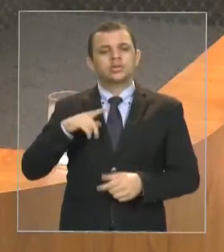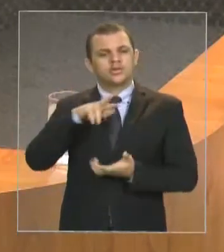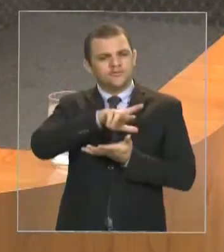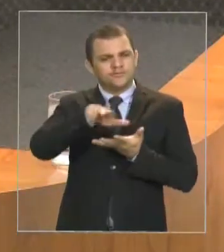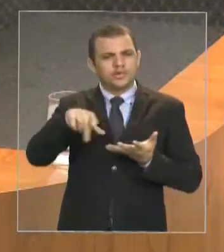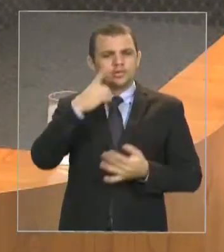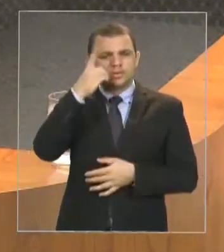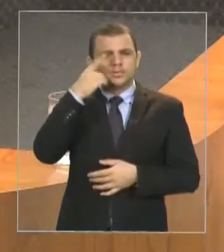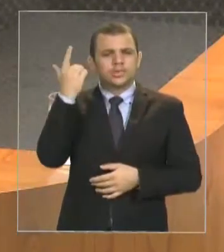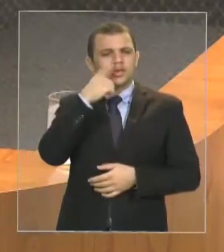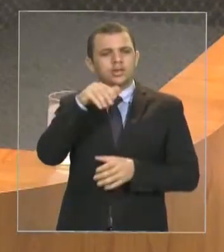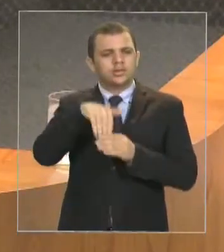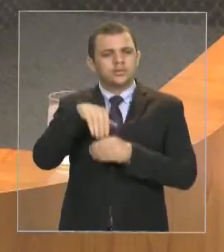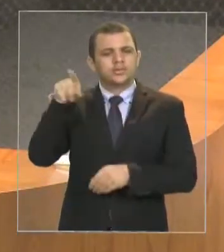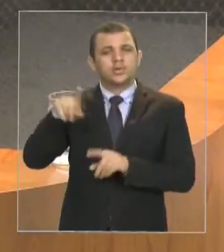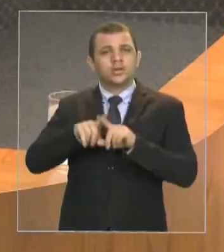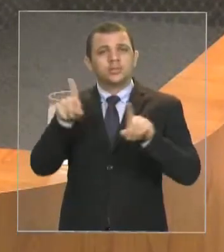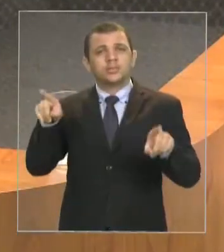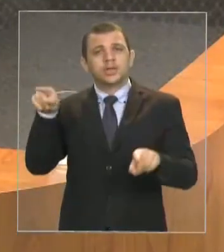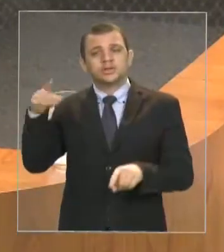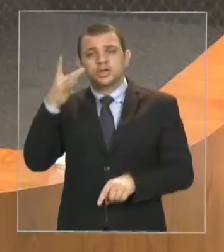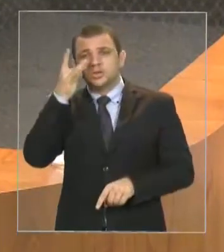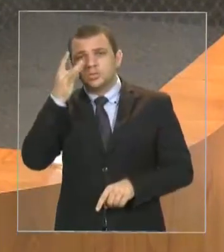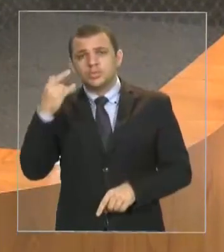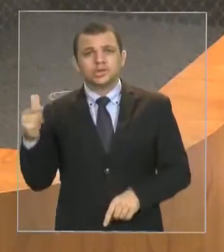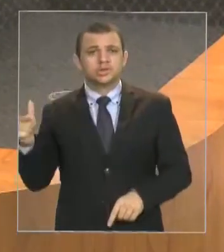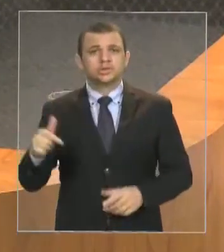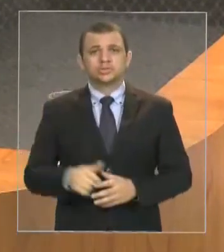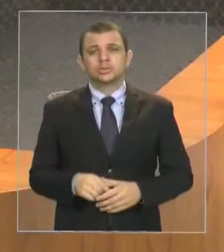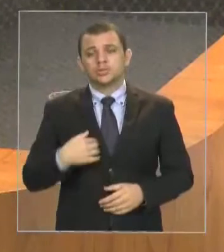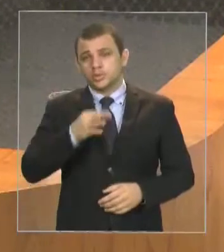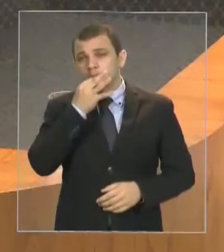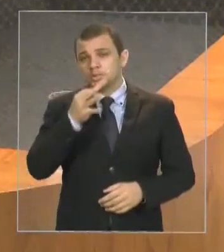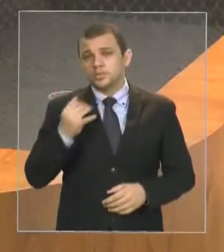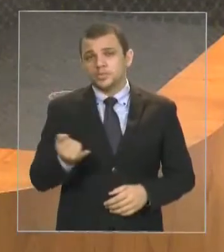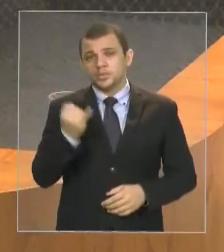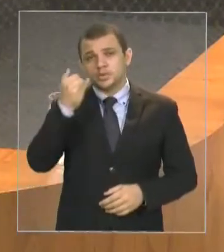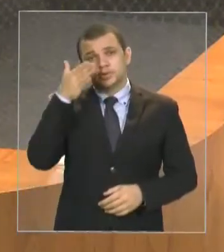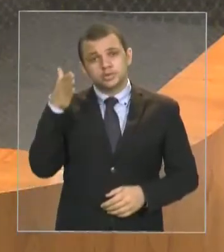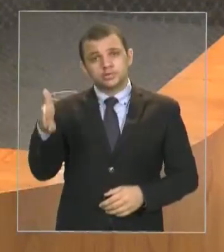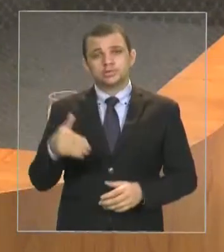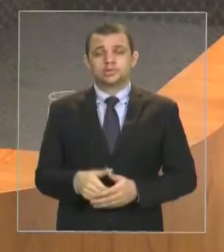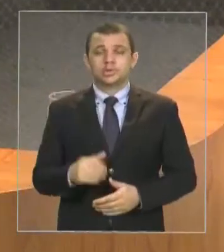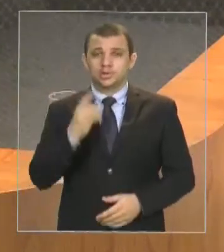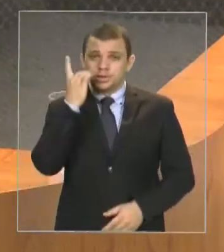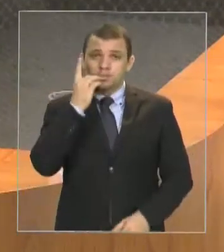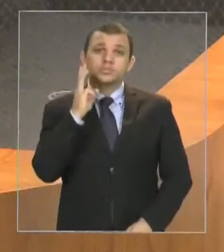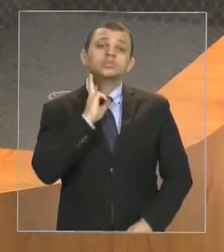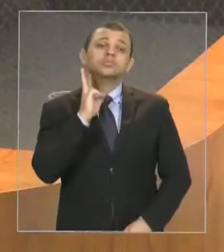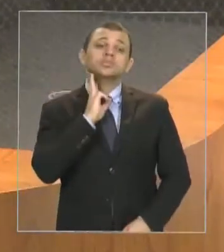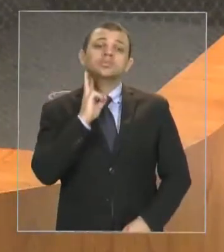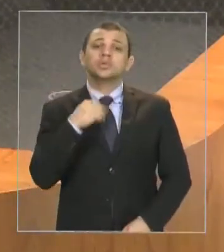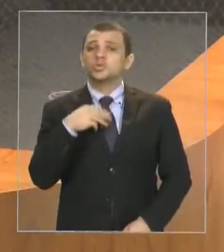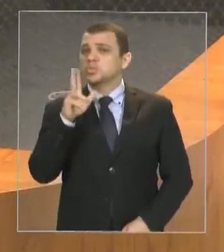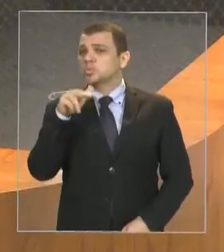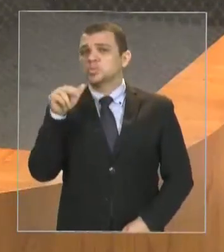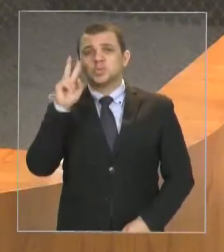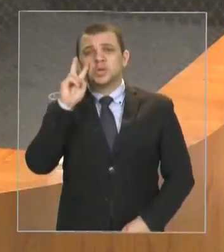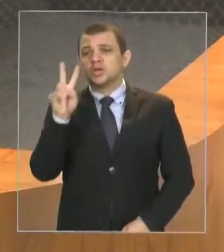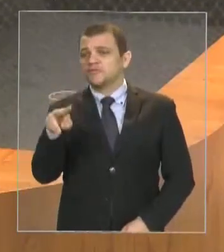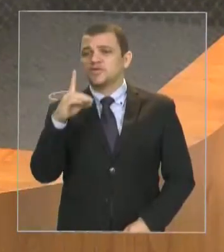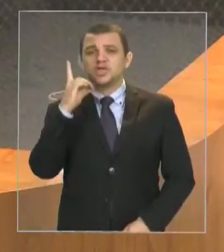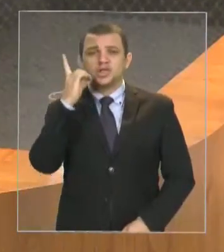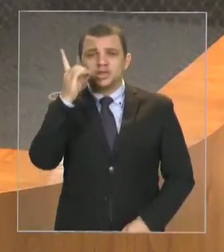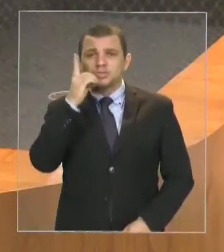presença deles. Eu acho importante que compareça. O deputado Wellington, Eu, infelizmente, nunca vi ele em